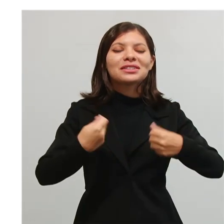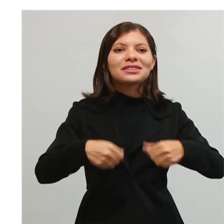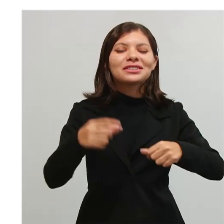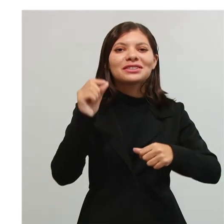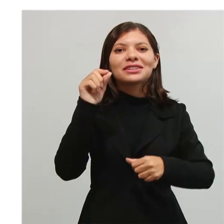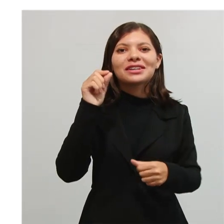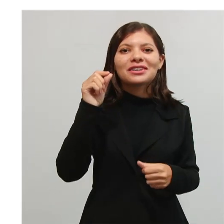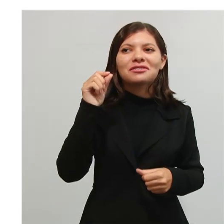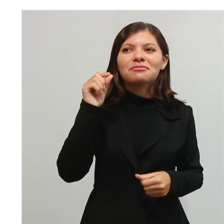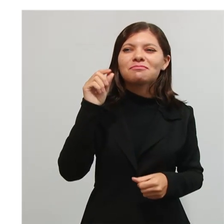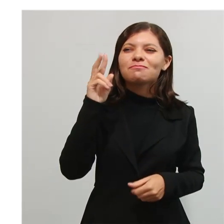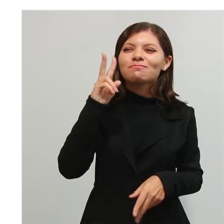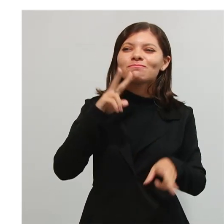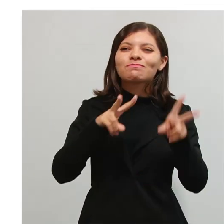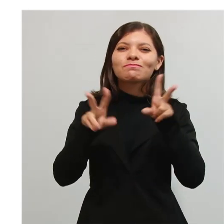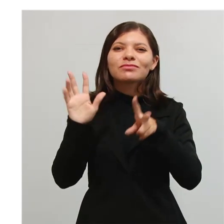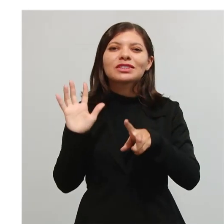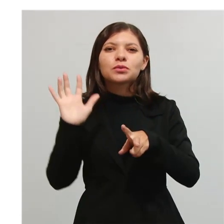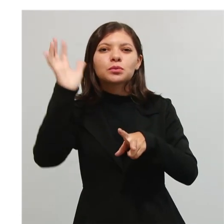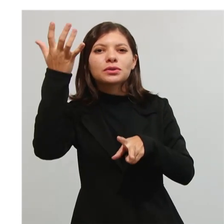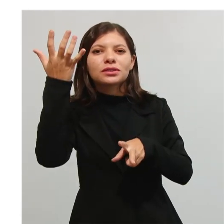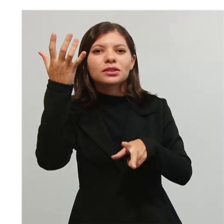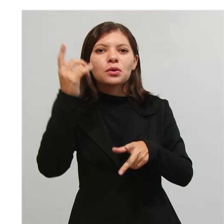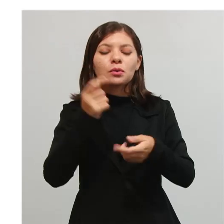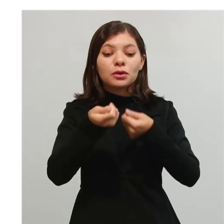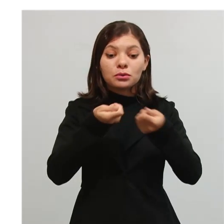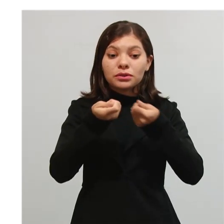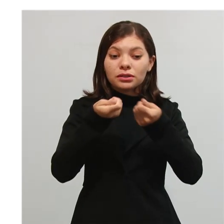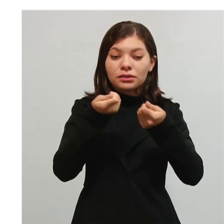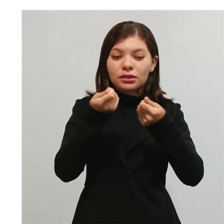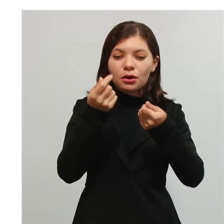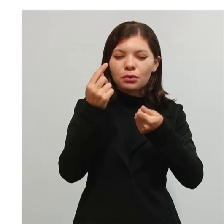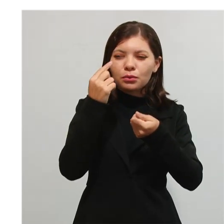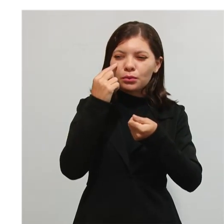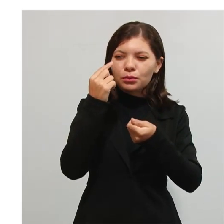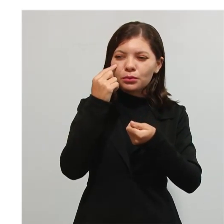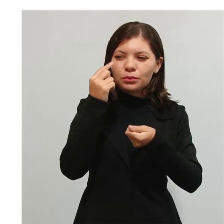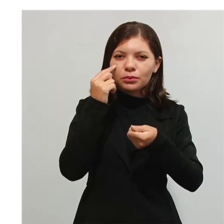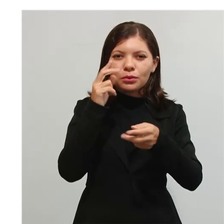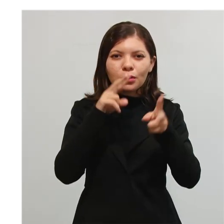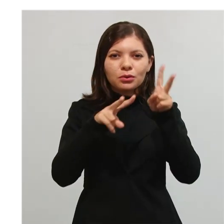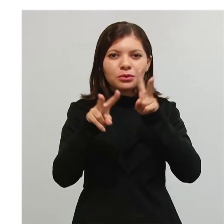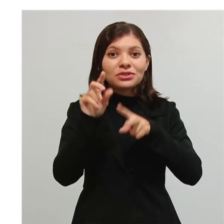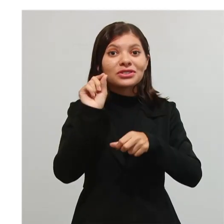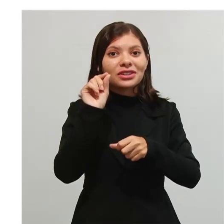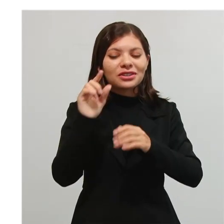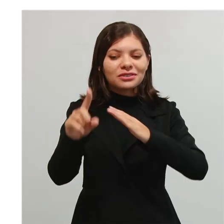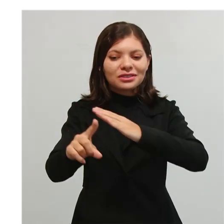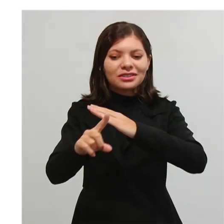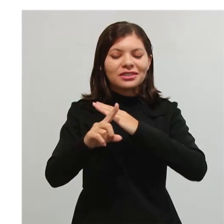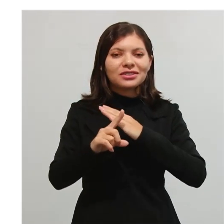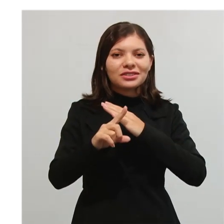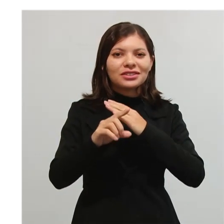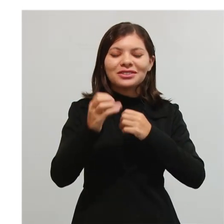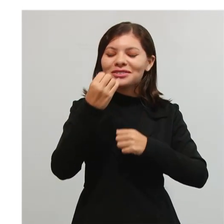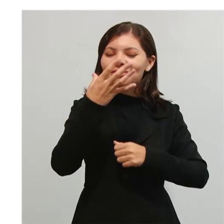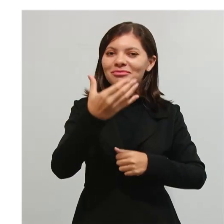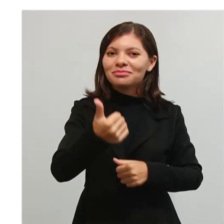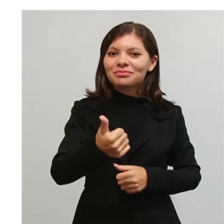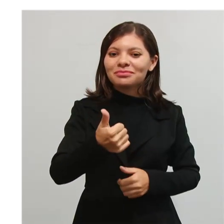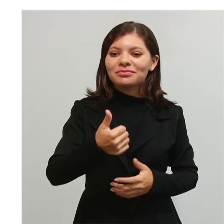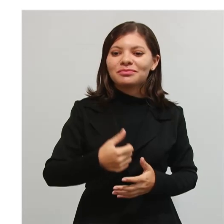a situação a negociação com os olhos do cliente Tudo bem pessoal